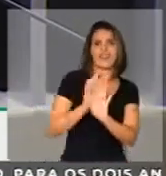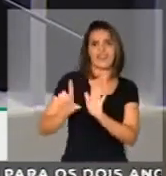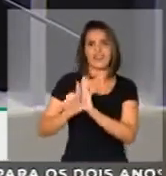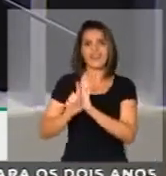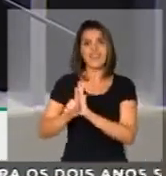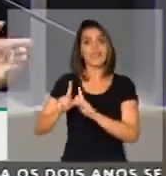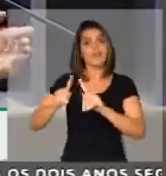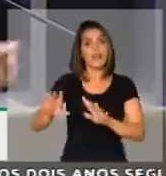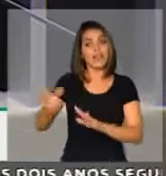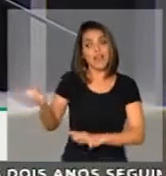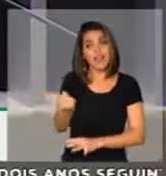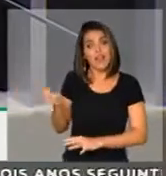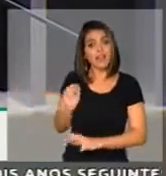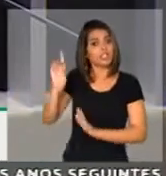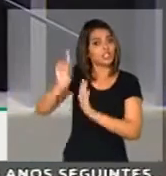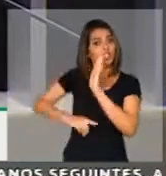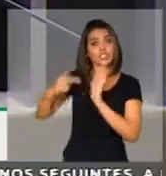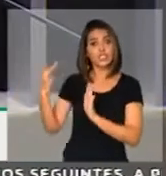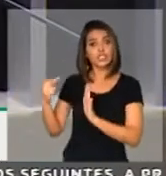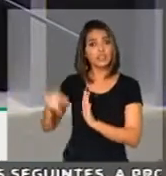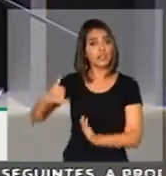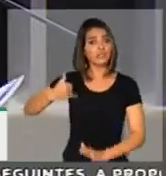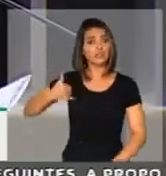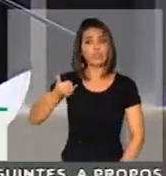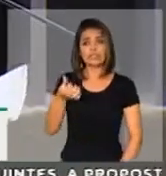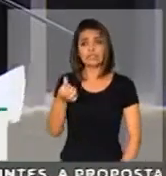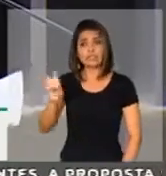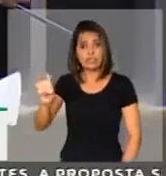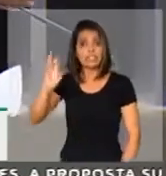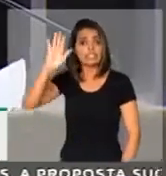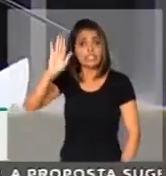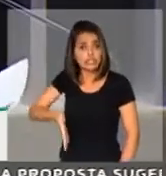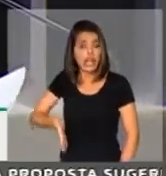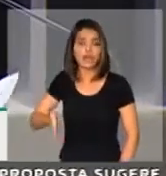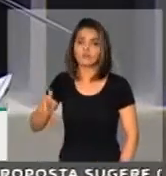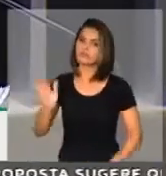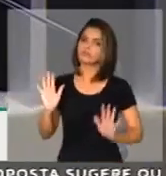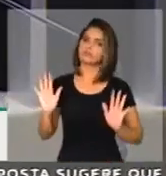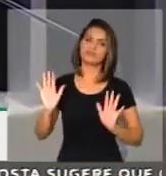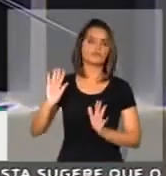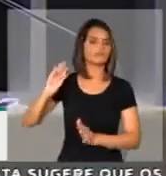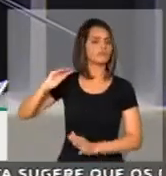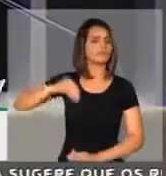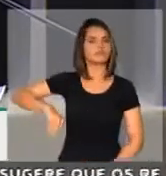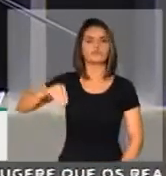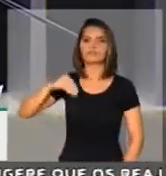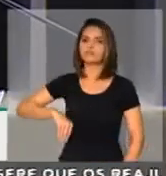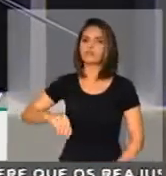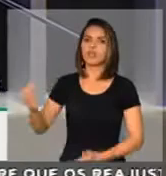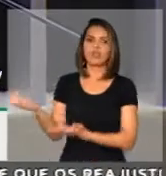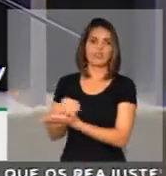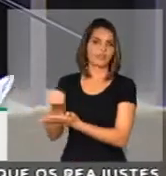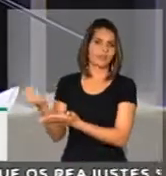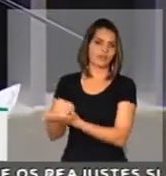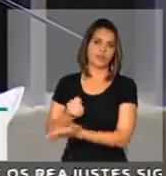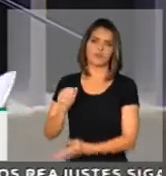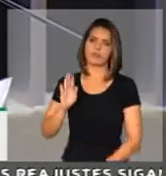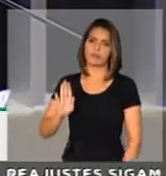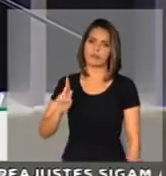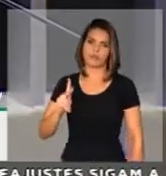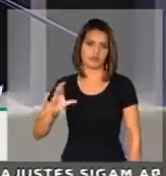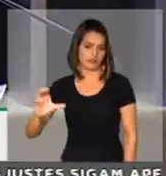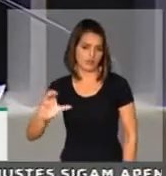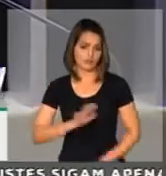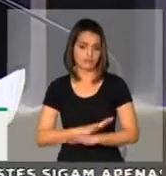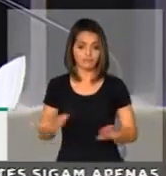que deveria ser legítimo. Completou 65 anos, deveria estar amparado pelo benefício de prestação